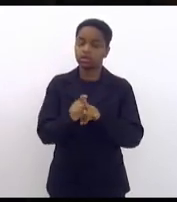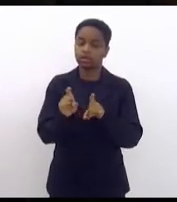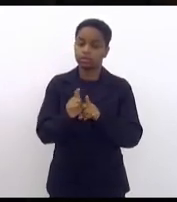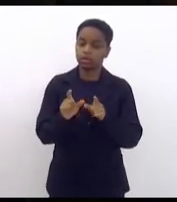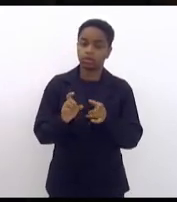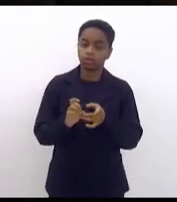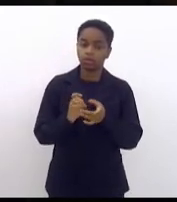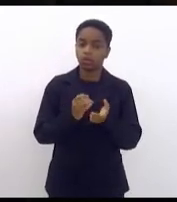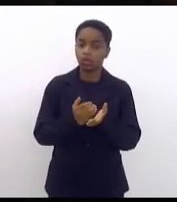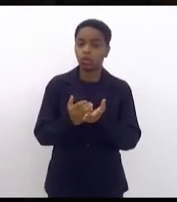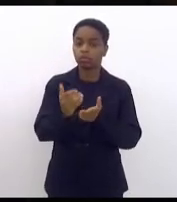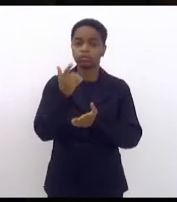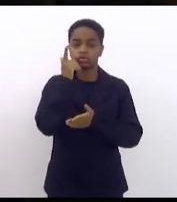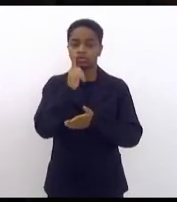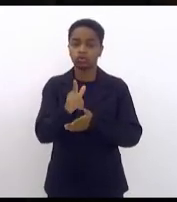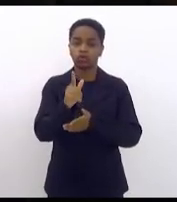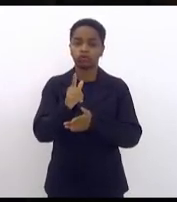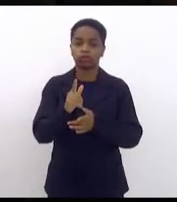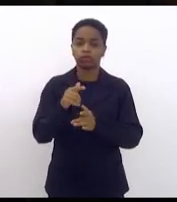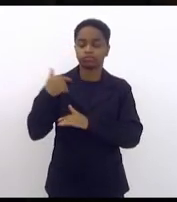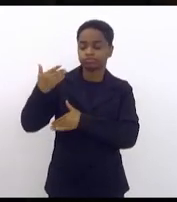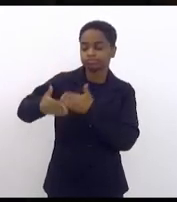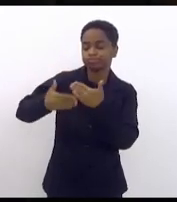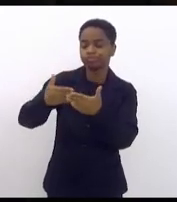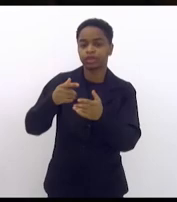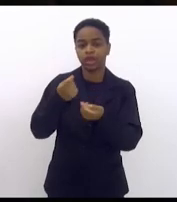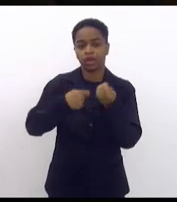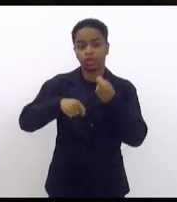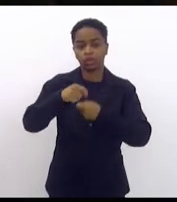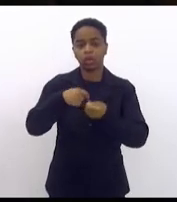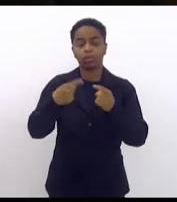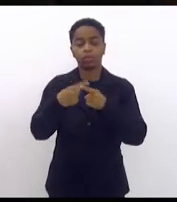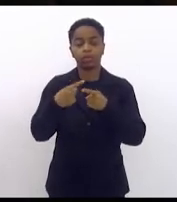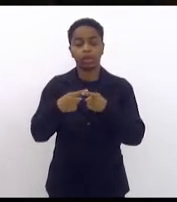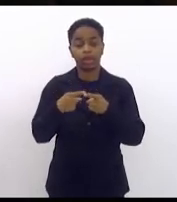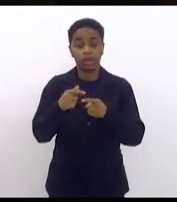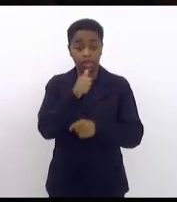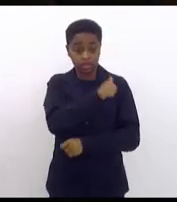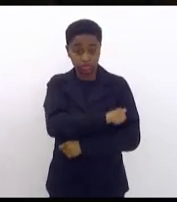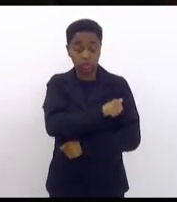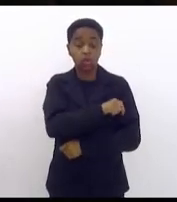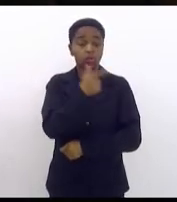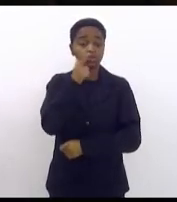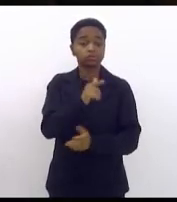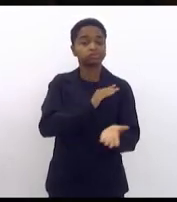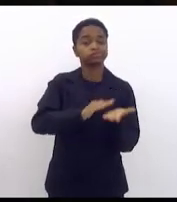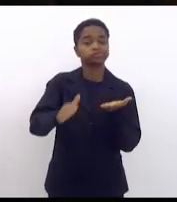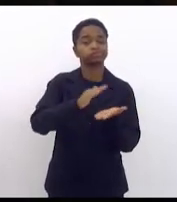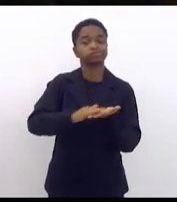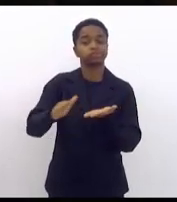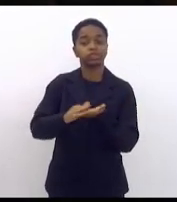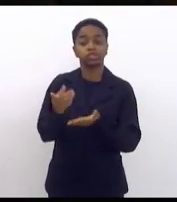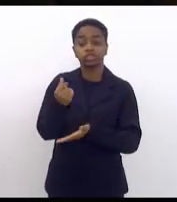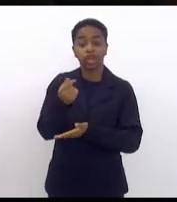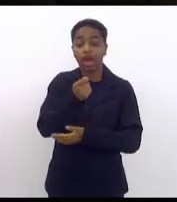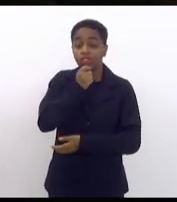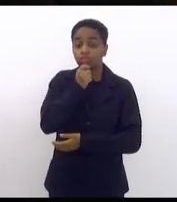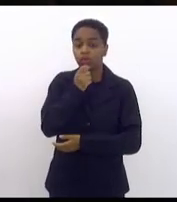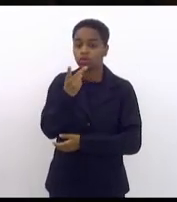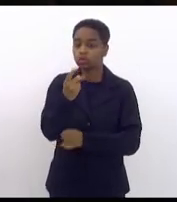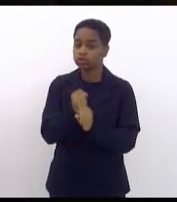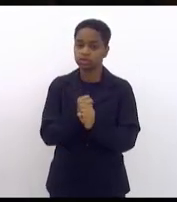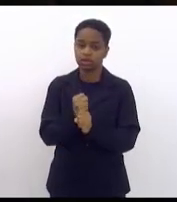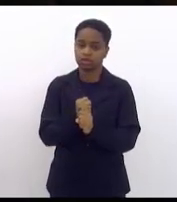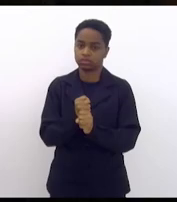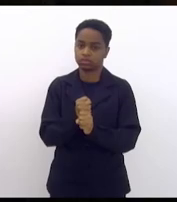nossa potência econômica. O Estado do Rio de Janeiro conseguiu queimar dinheiro em 2 anos. E aí é